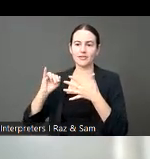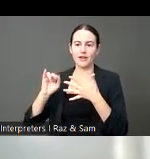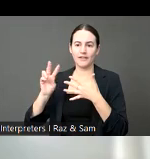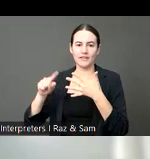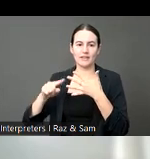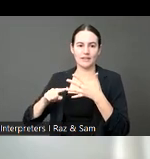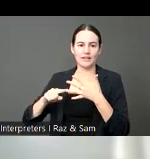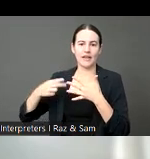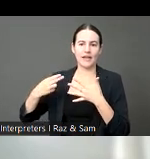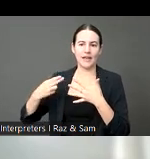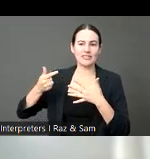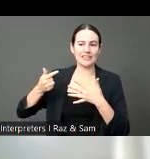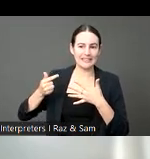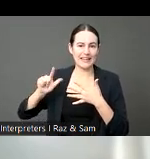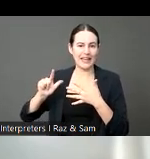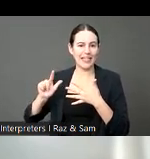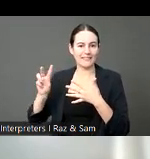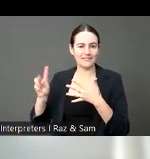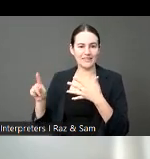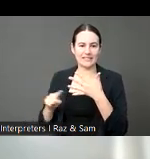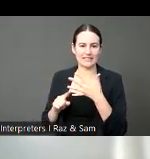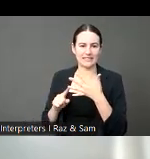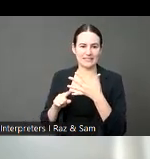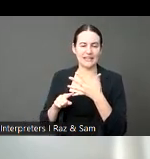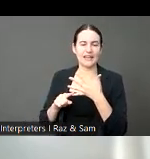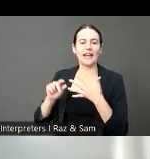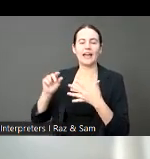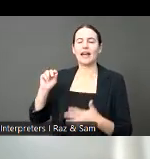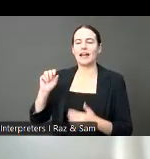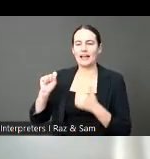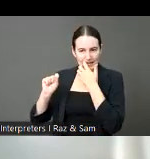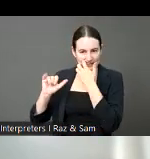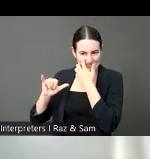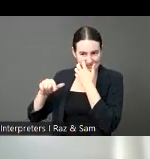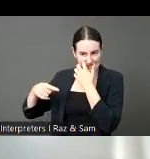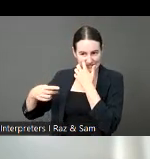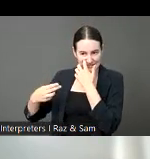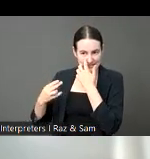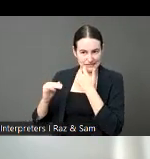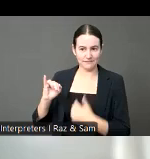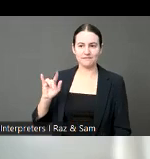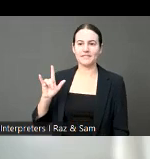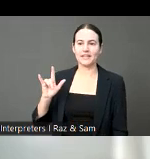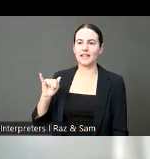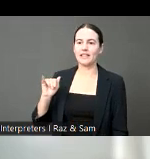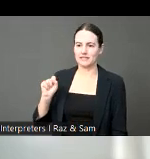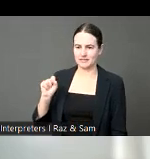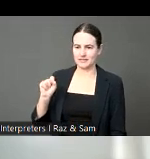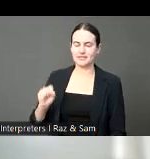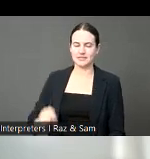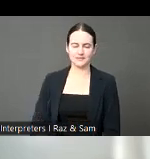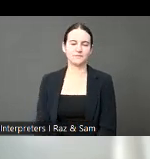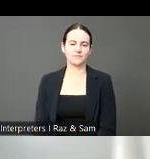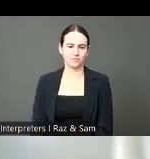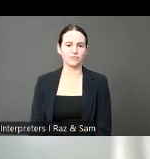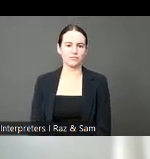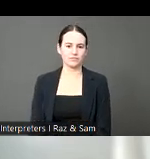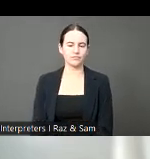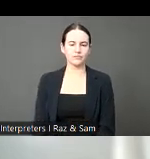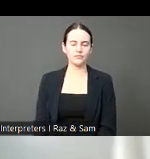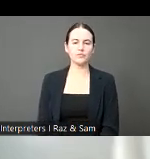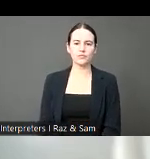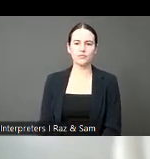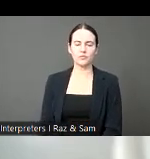nós avaliamos a sobreposição dessas doenças. Então, esse é também um fato inovador. Estamos olhando a sobreposição de